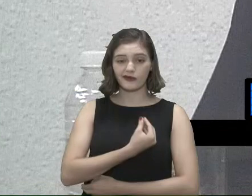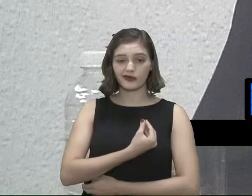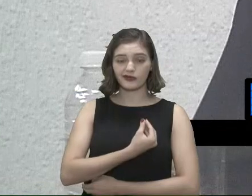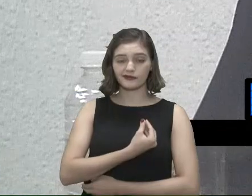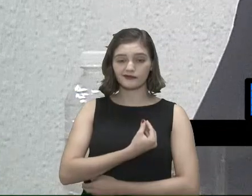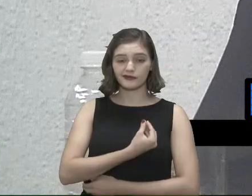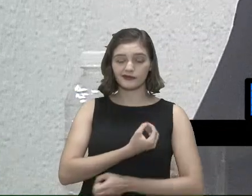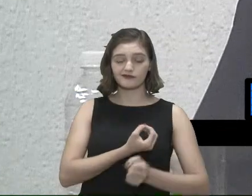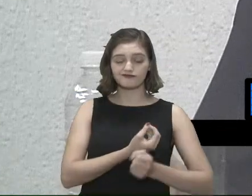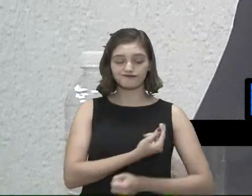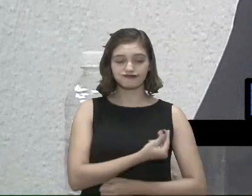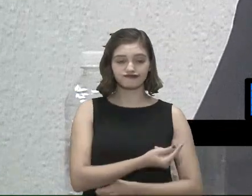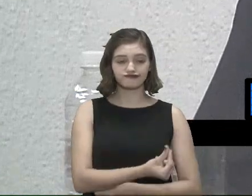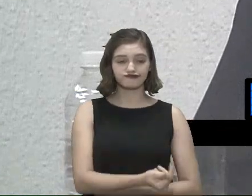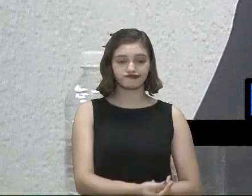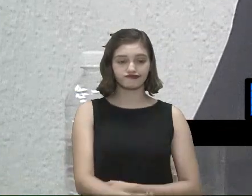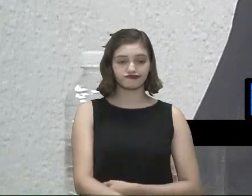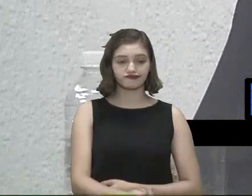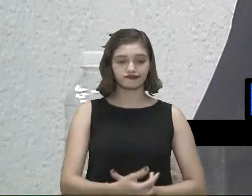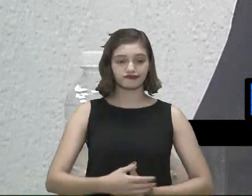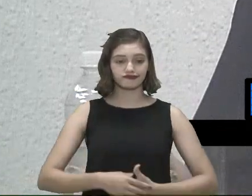não vivível.